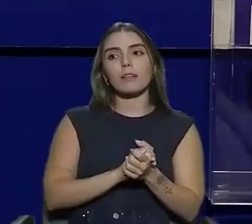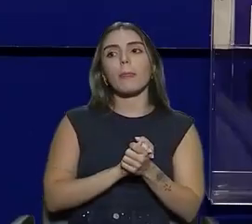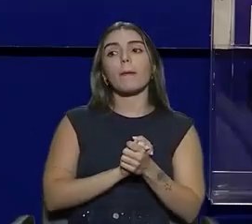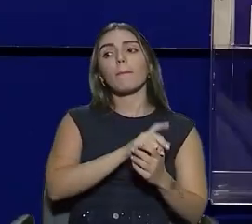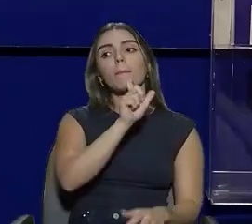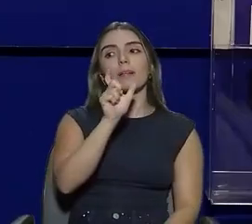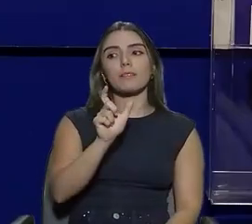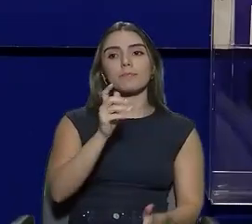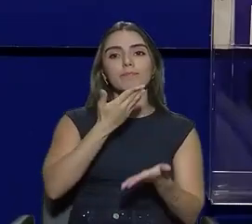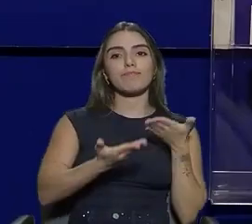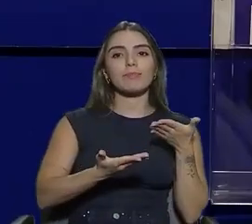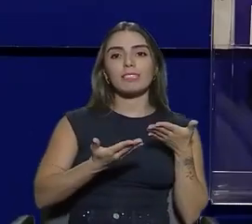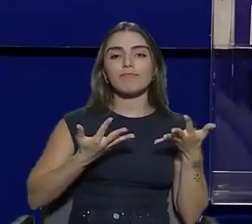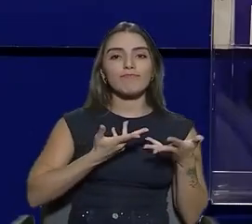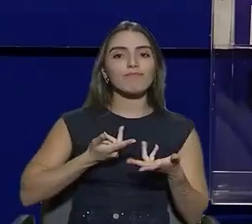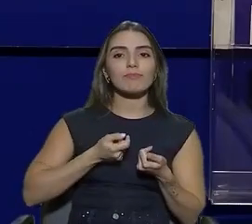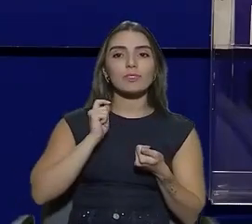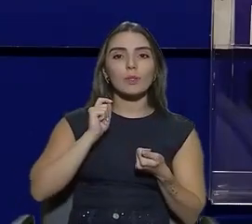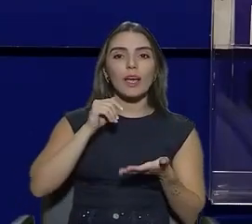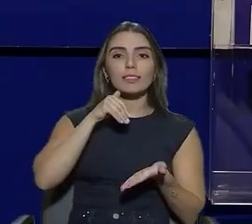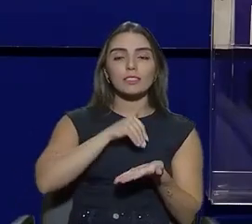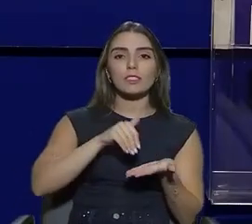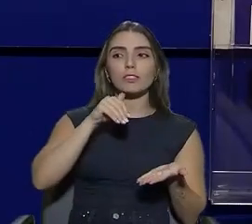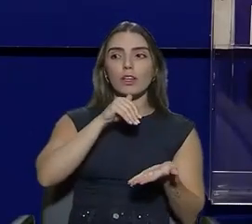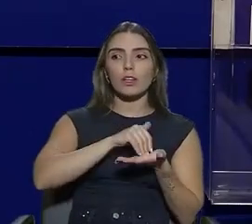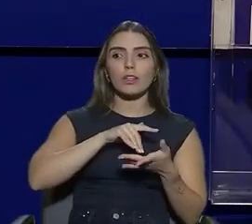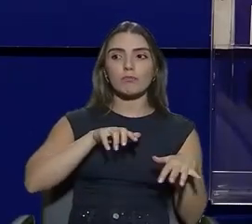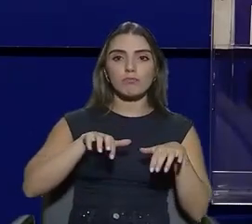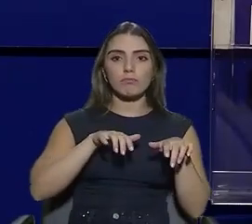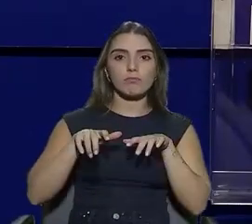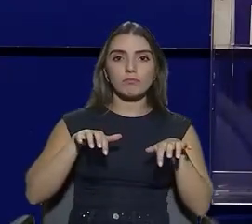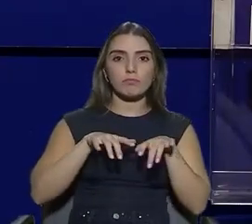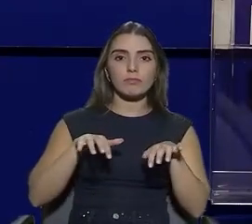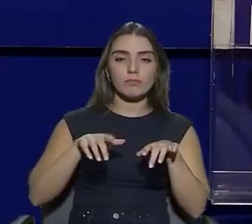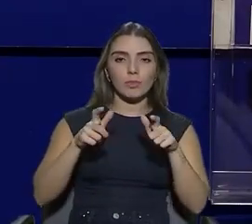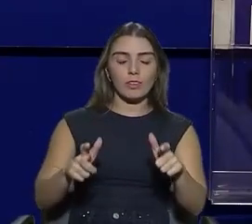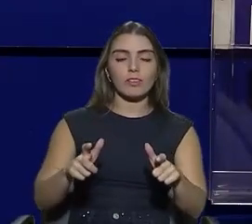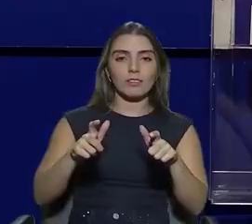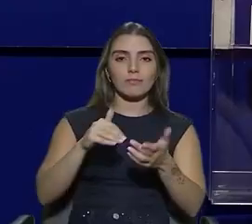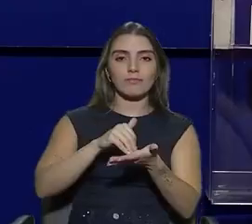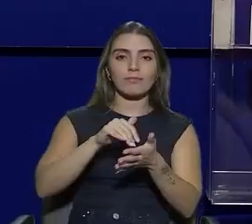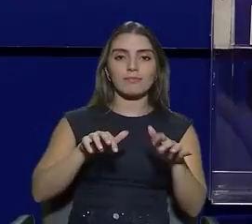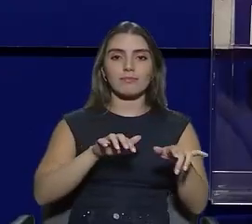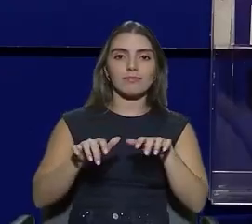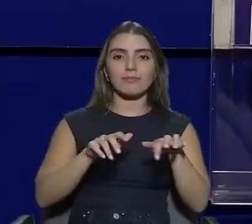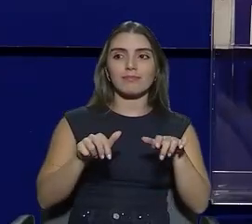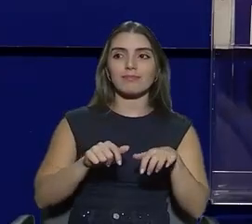perdeu muito seu encantamento, que é escritório, né? O povo, estou no escritório. É nesse escritório aqui que eu quero